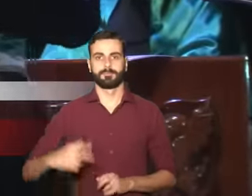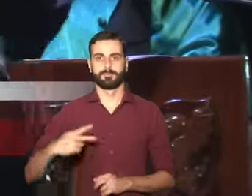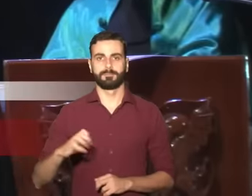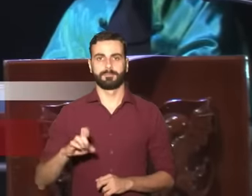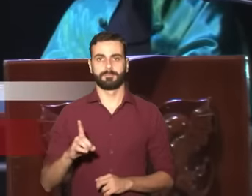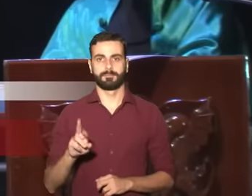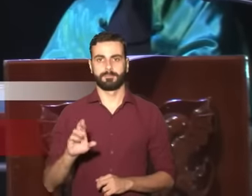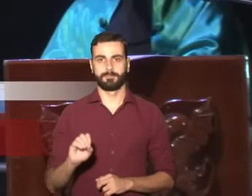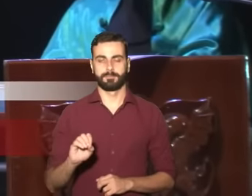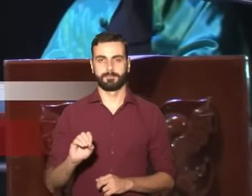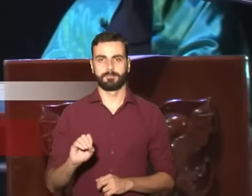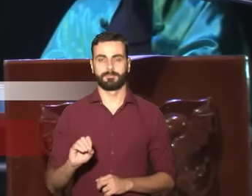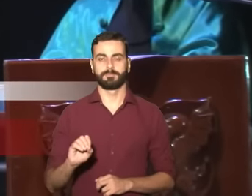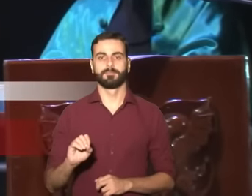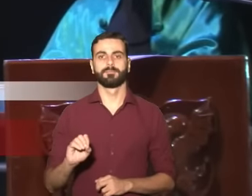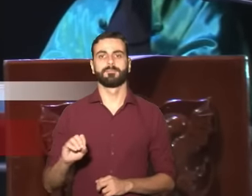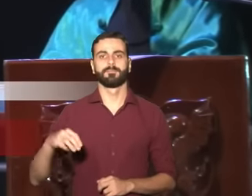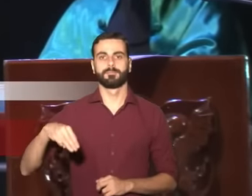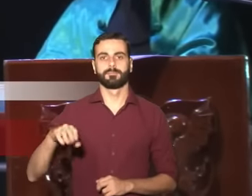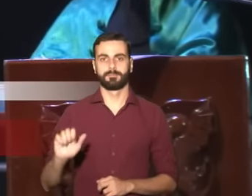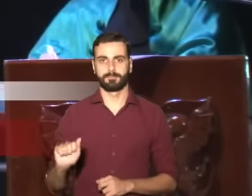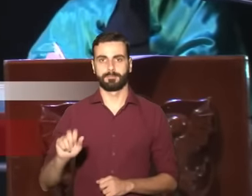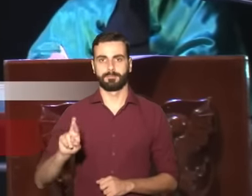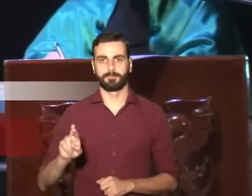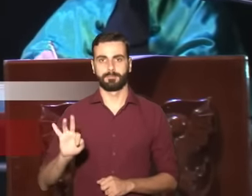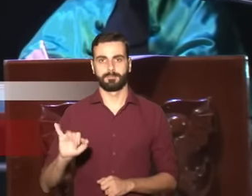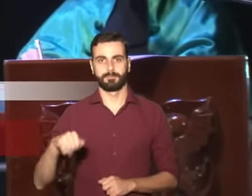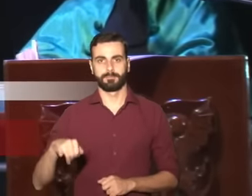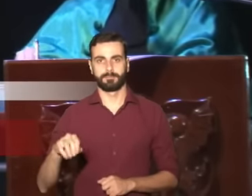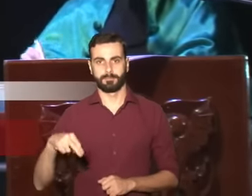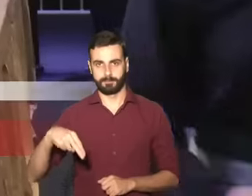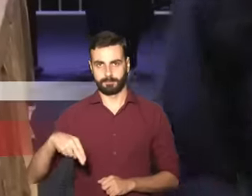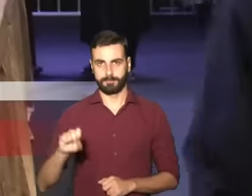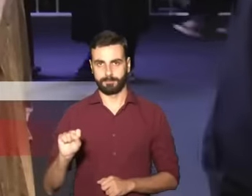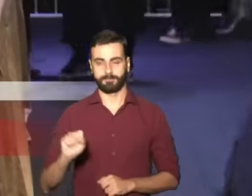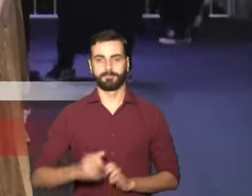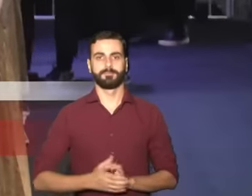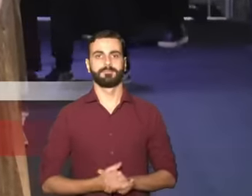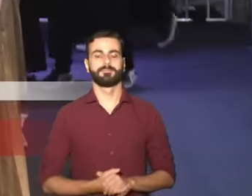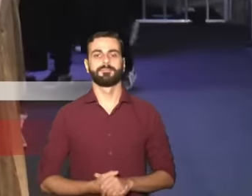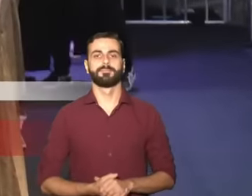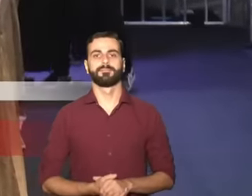Pedro Henrique Eusito Martins,